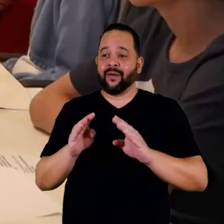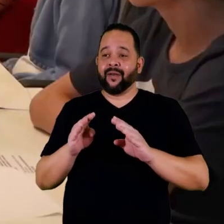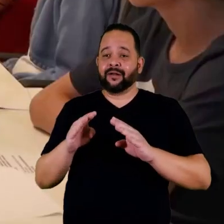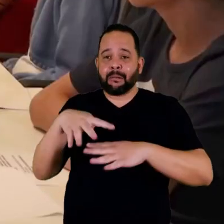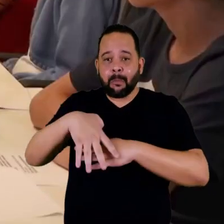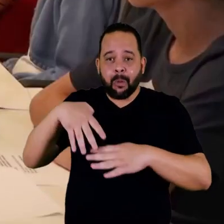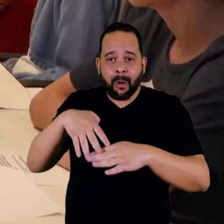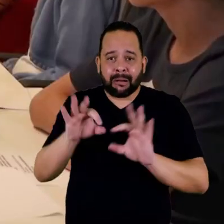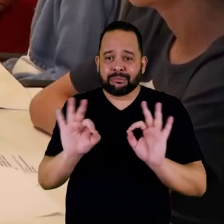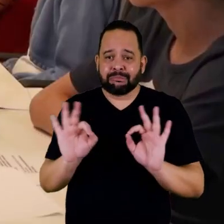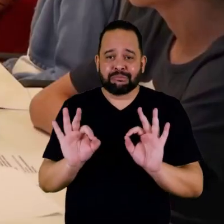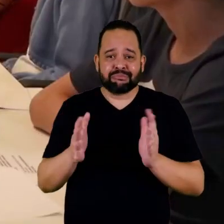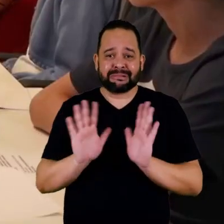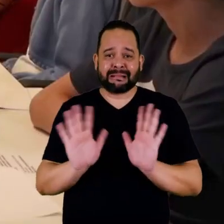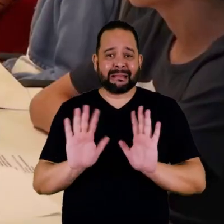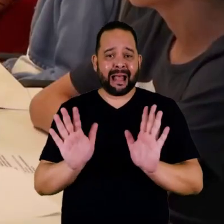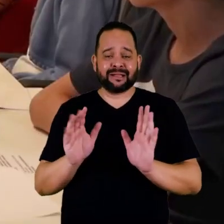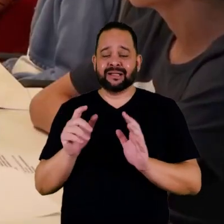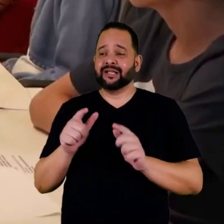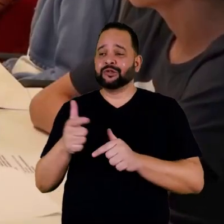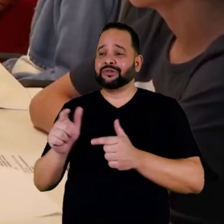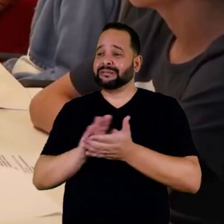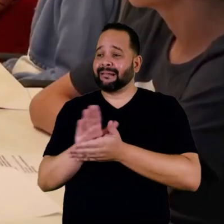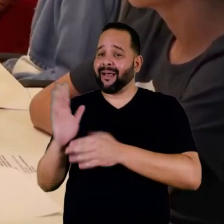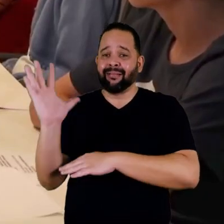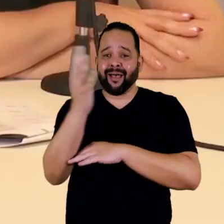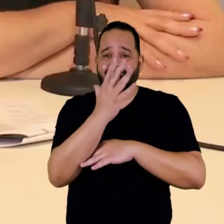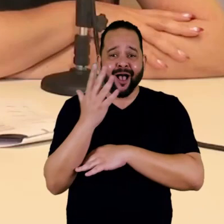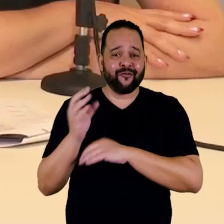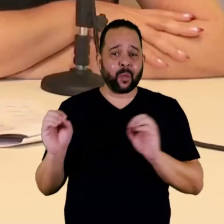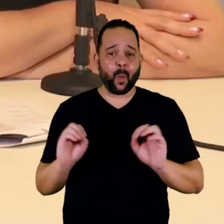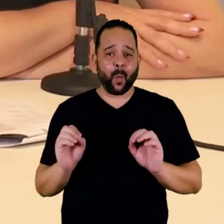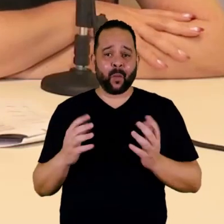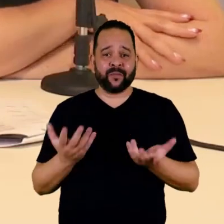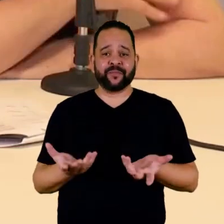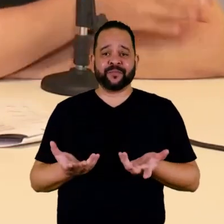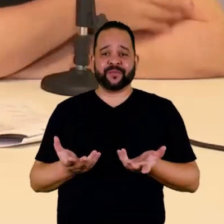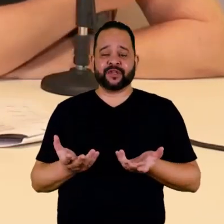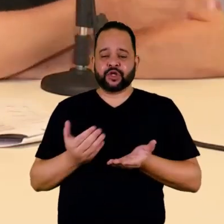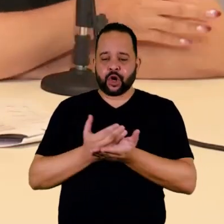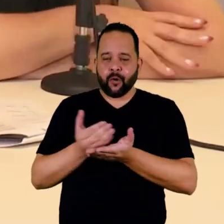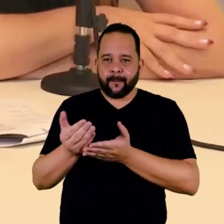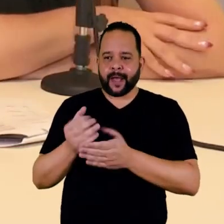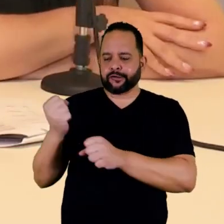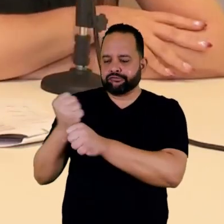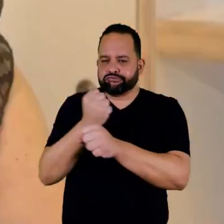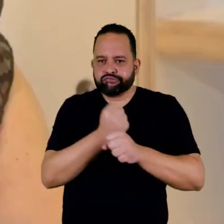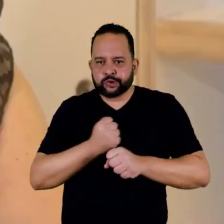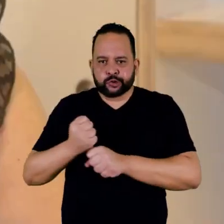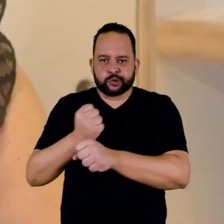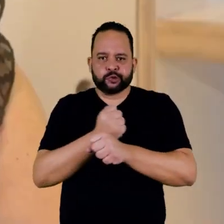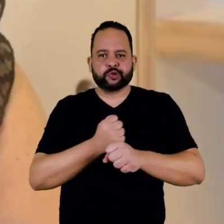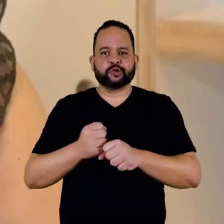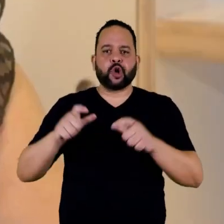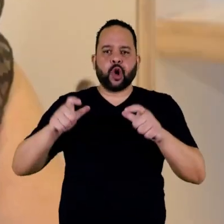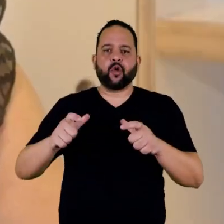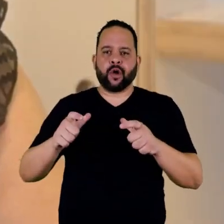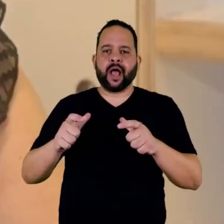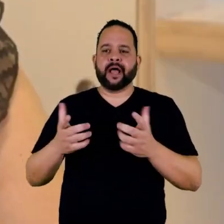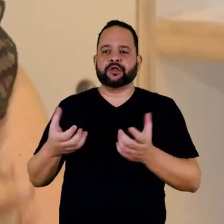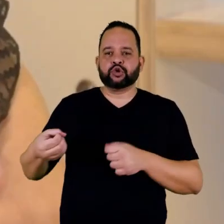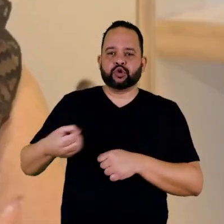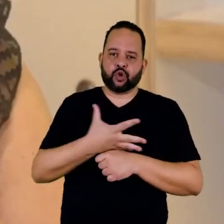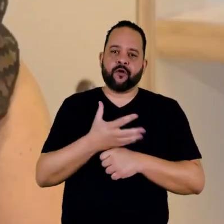o Parque Vila Lobos acho que eu brinco não tinha nem árvores ainda E então a gente começa essa construção desse Novo Espaço juntos